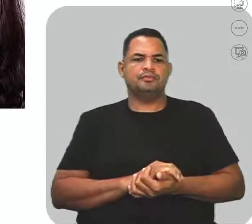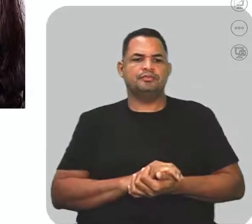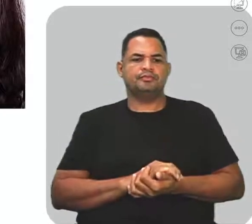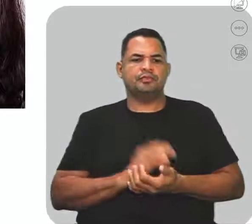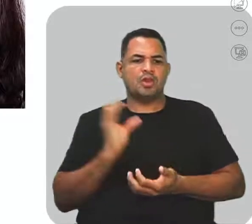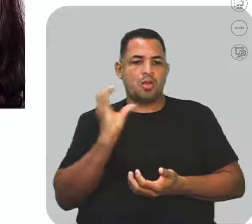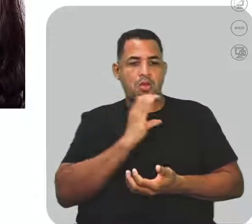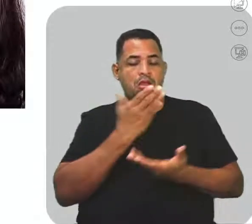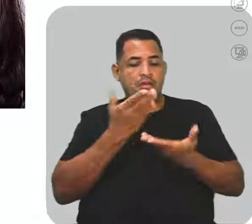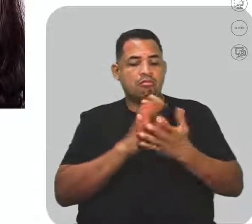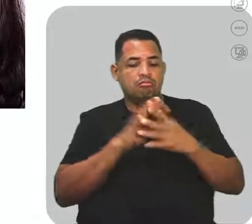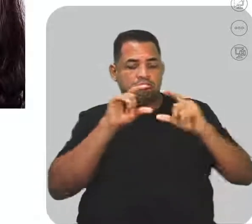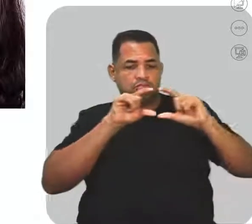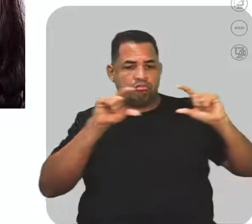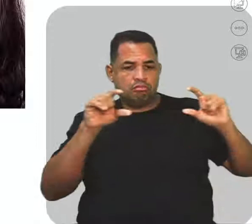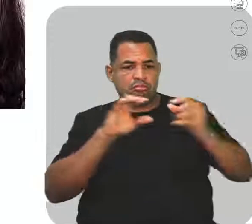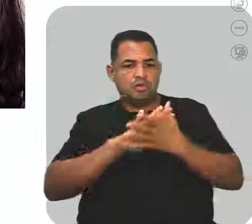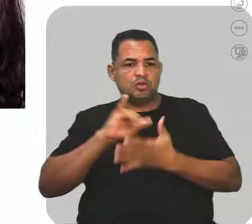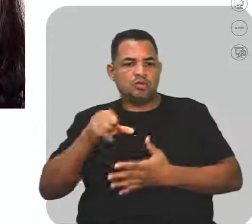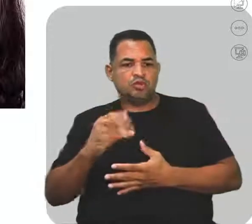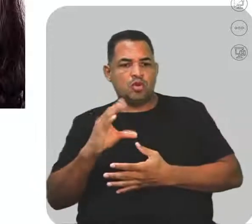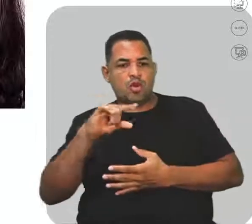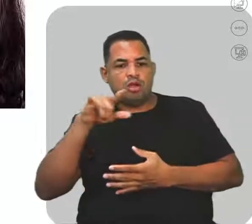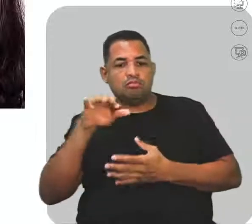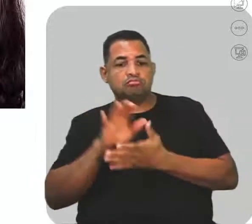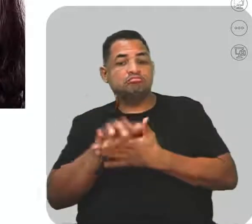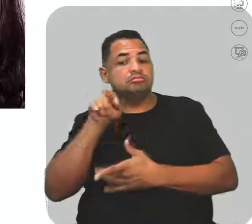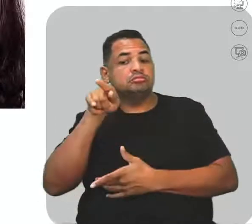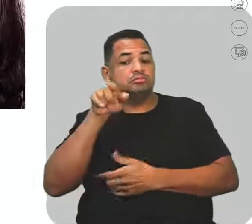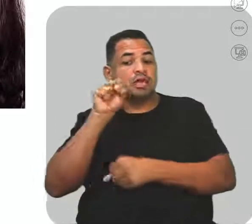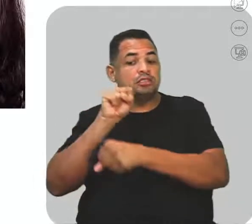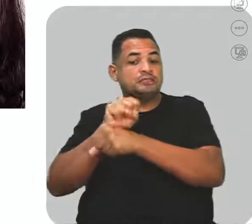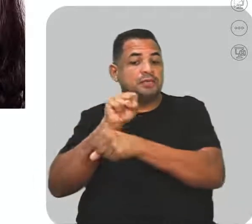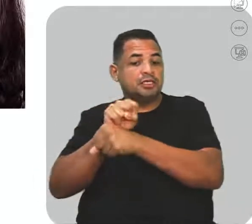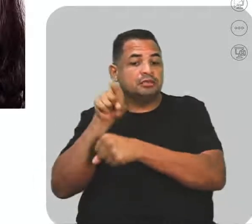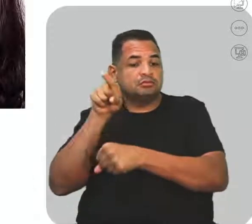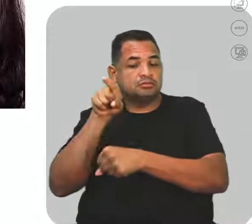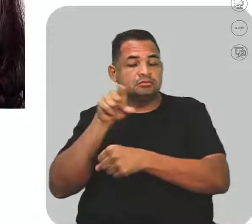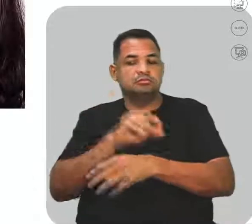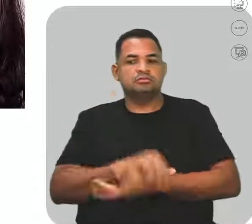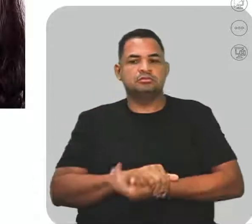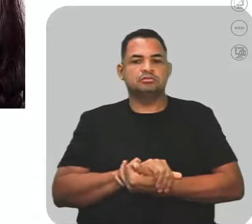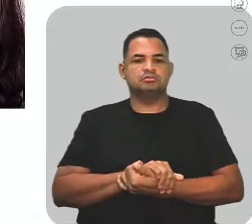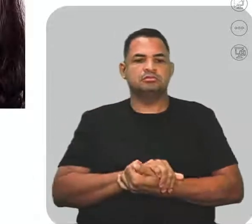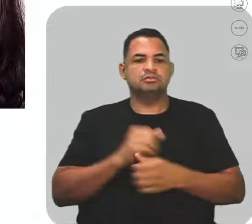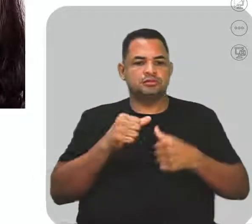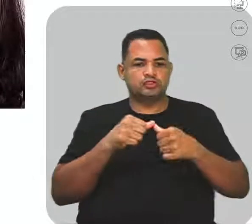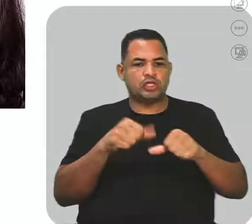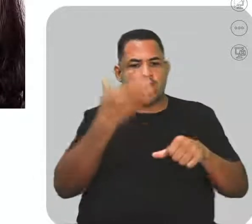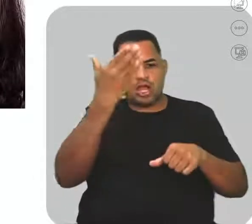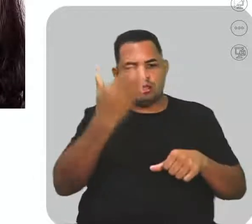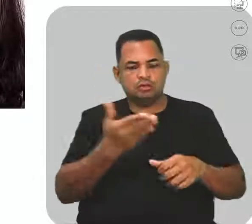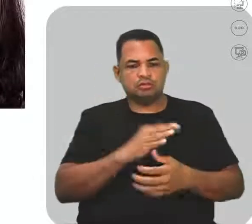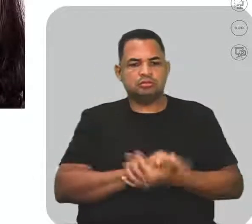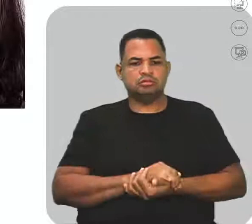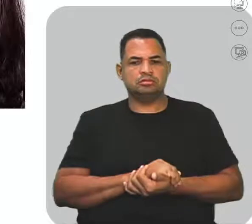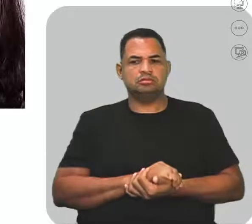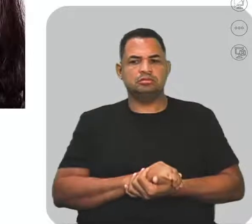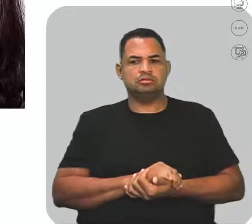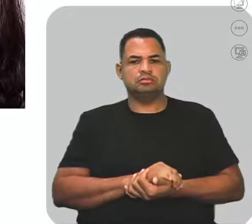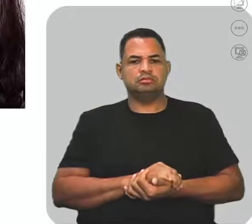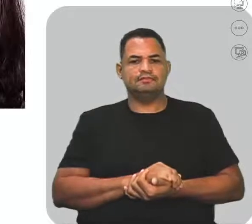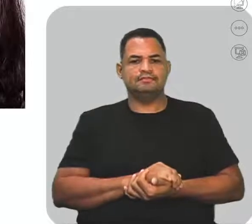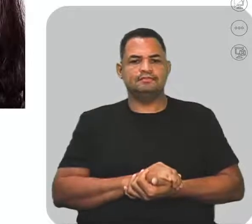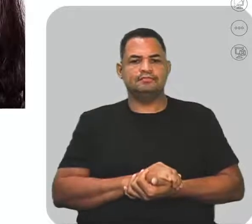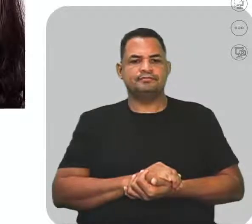uma oração. João está à sua espera. Mais outro verbo aqui. Lembrando só, com este